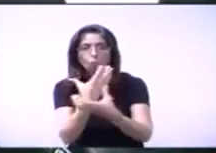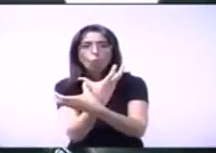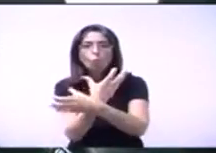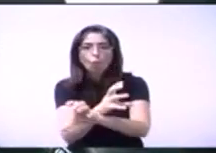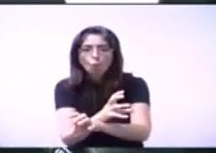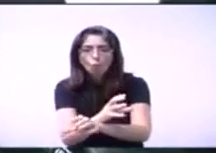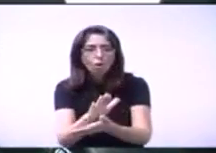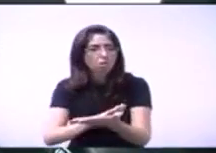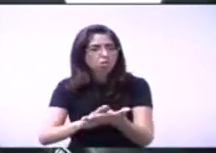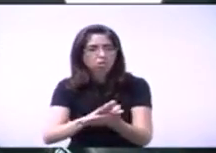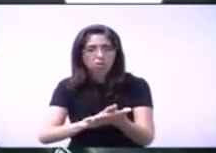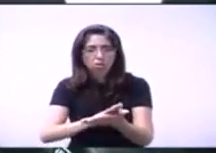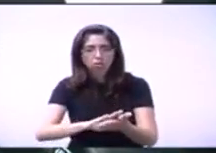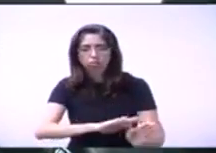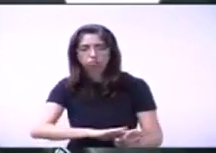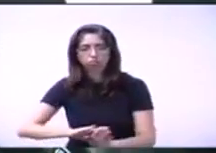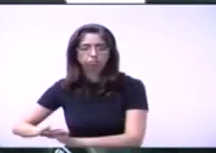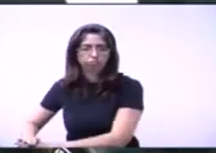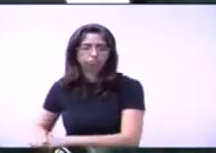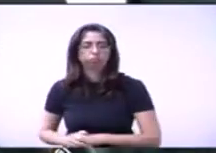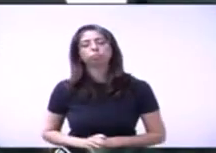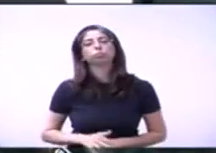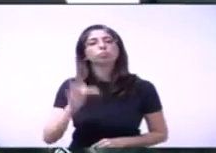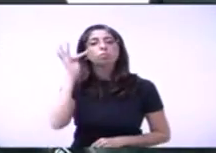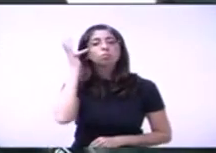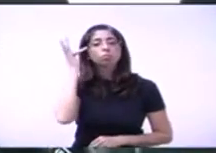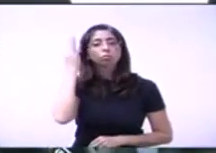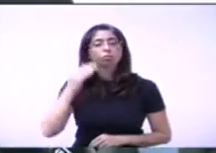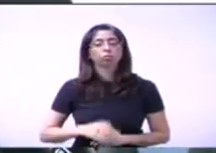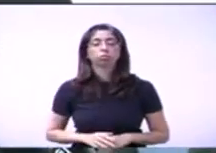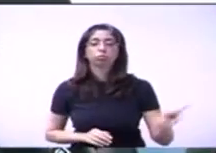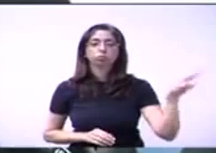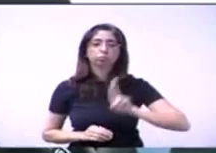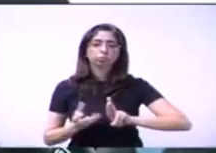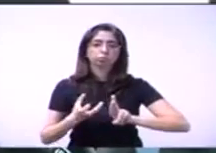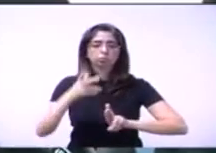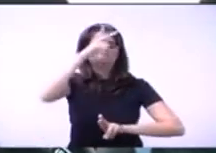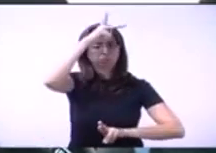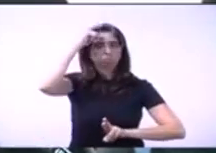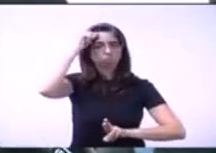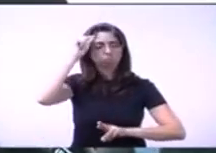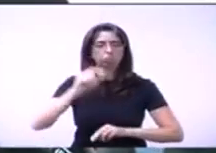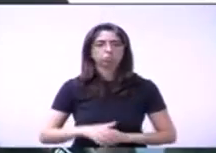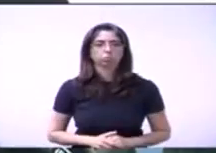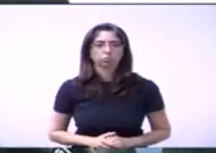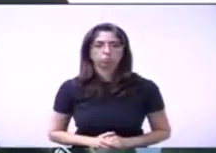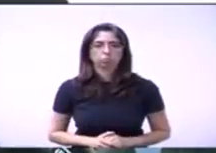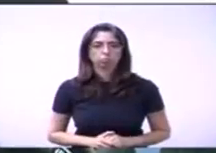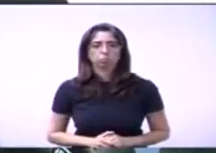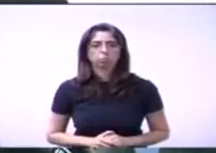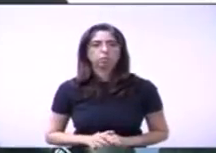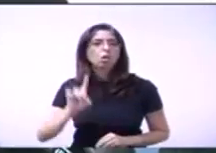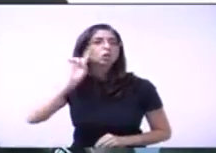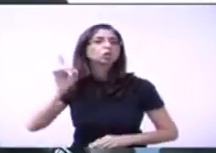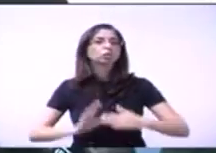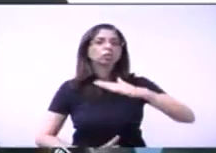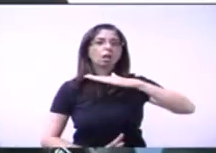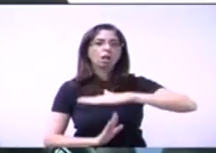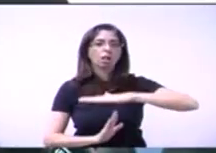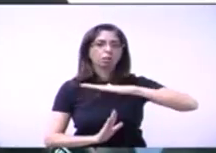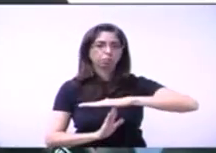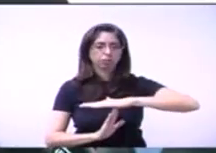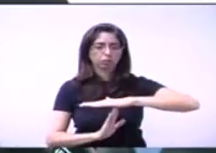133, do vereador Flávio Xavier, requer informações ao Executivo sobre o prazo que se